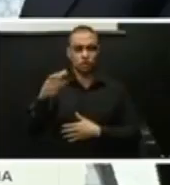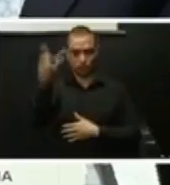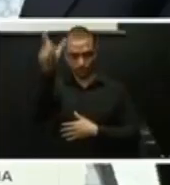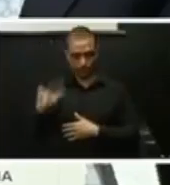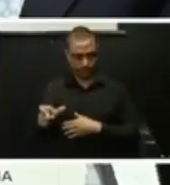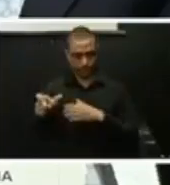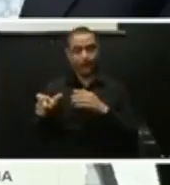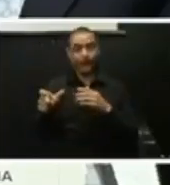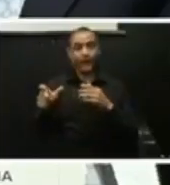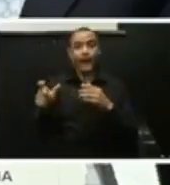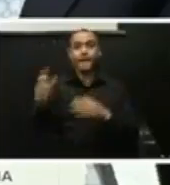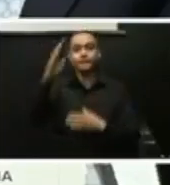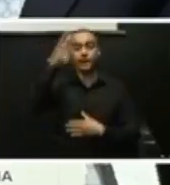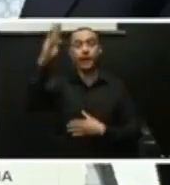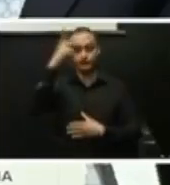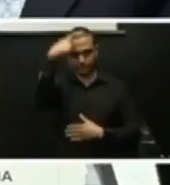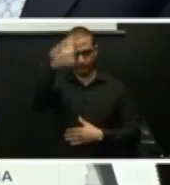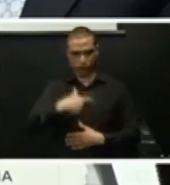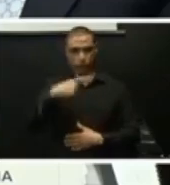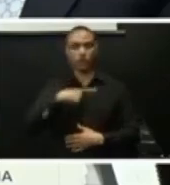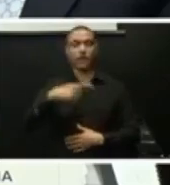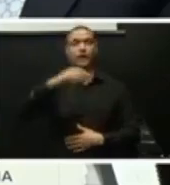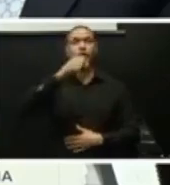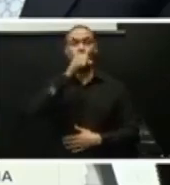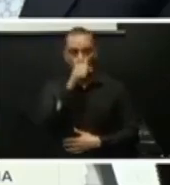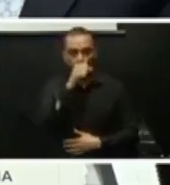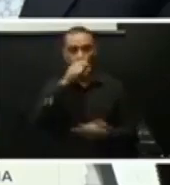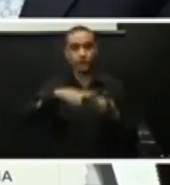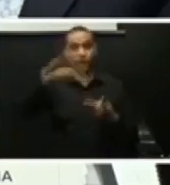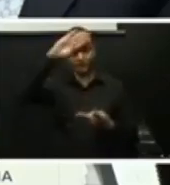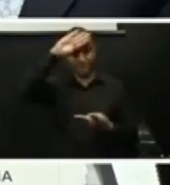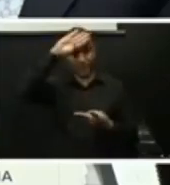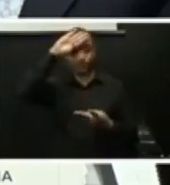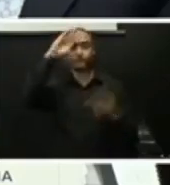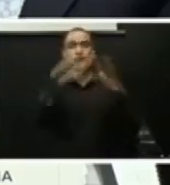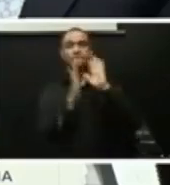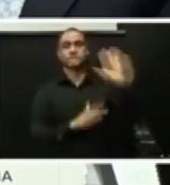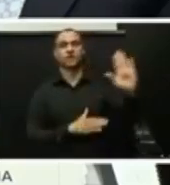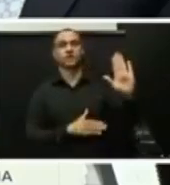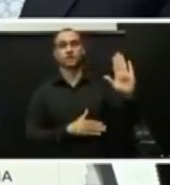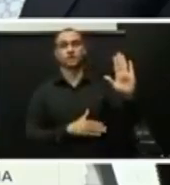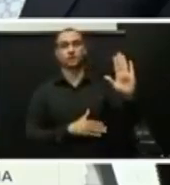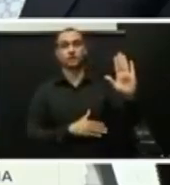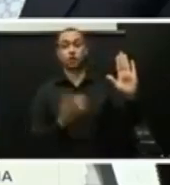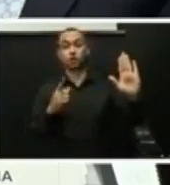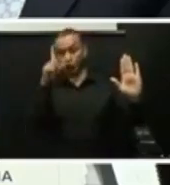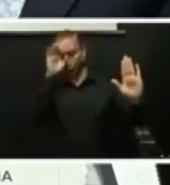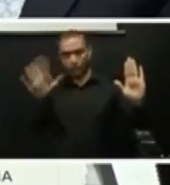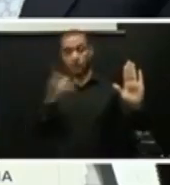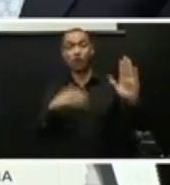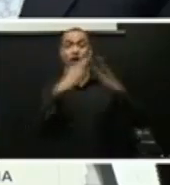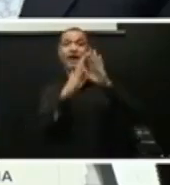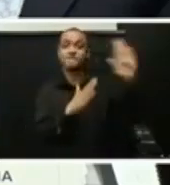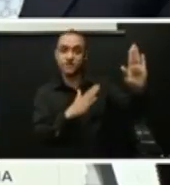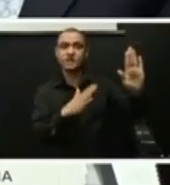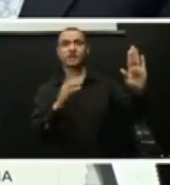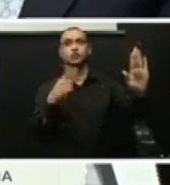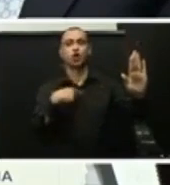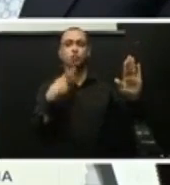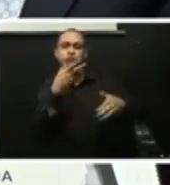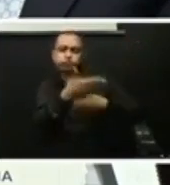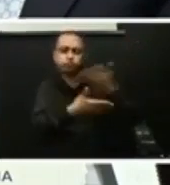pessoal pacientes e com tosse e com febre fica em capa ele fica em casa para sair da tatoo